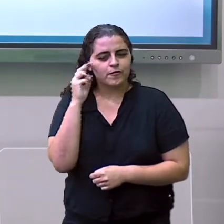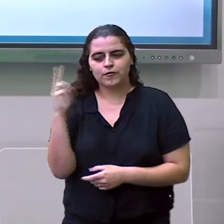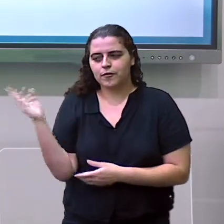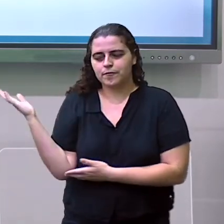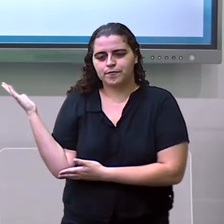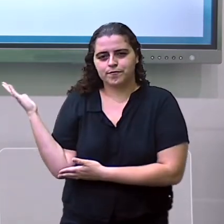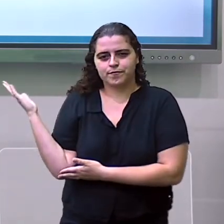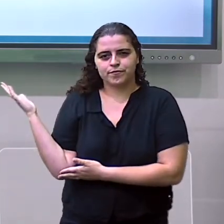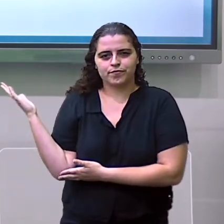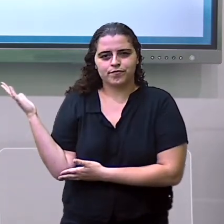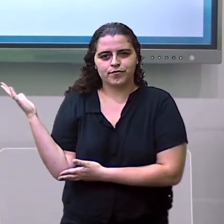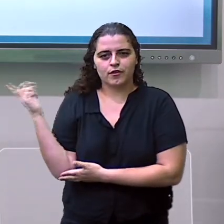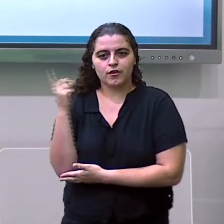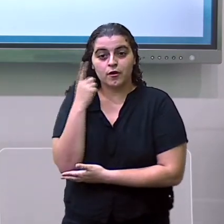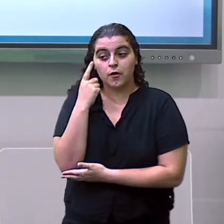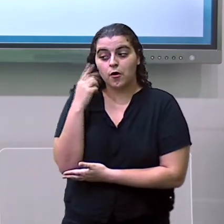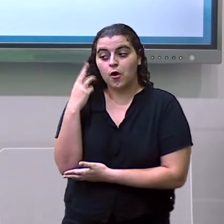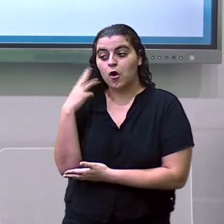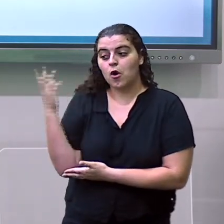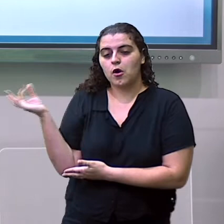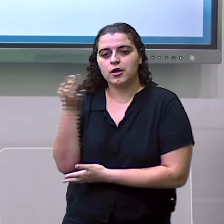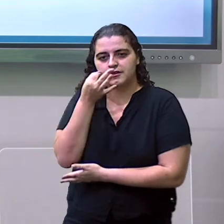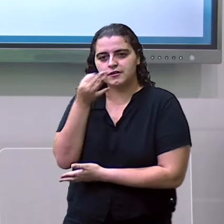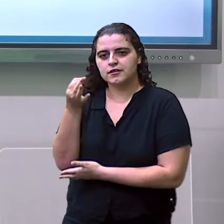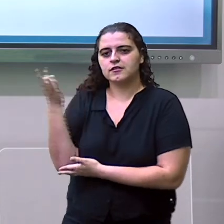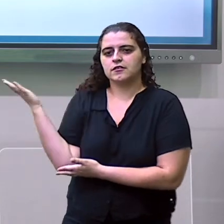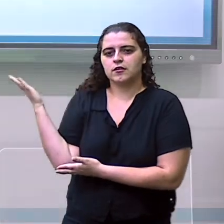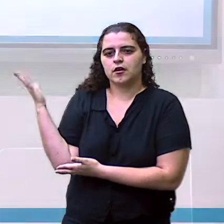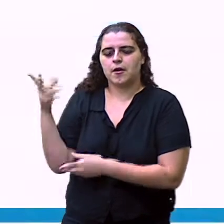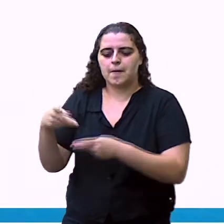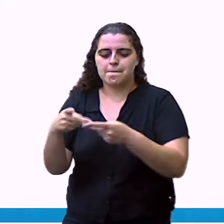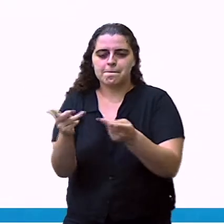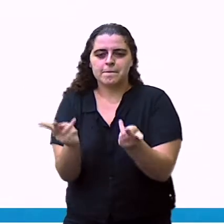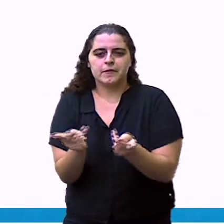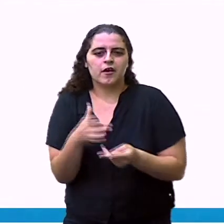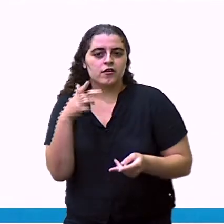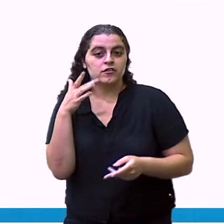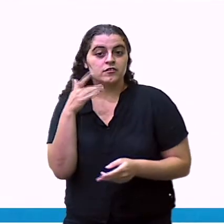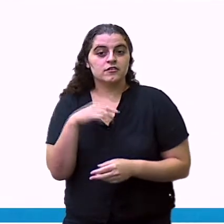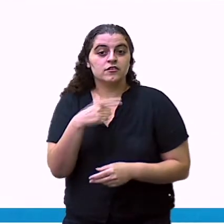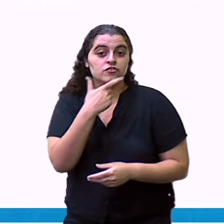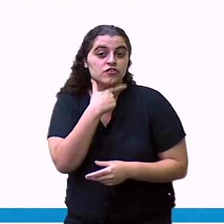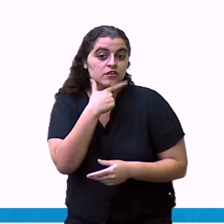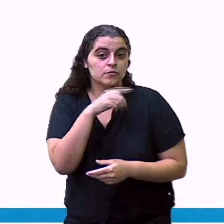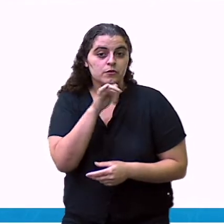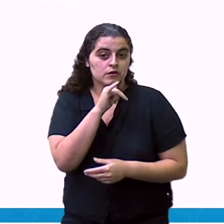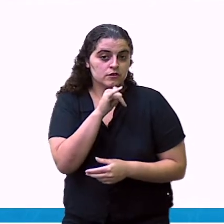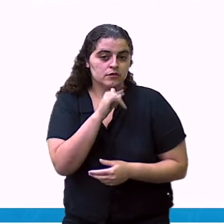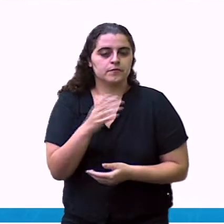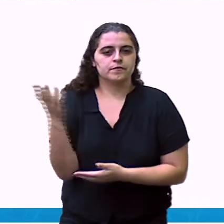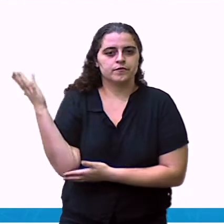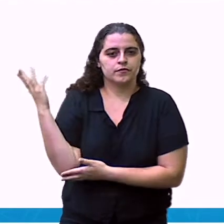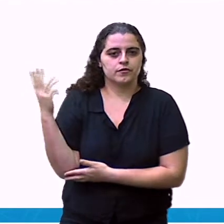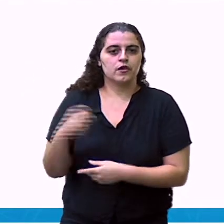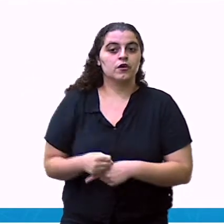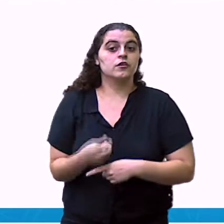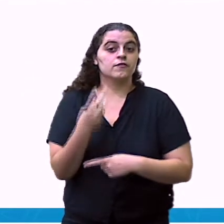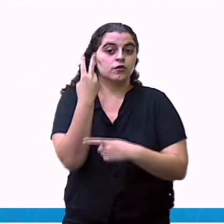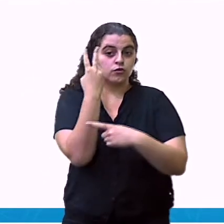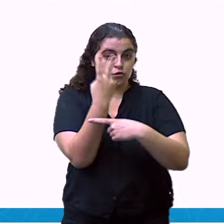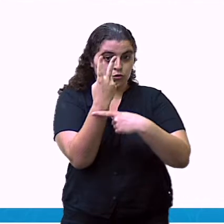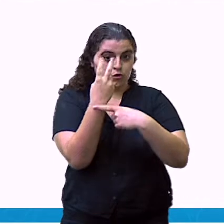nessa situação. Então a pizza, ela está aí, ele falou 2/8, ou seja, ela